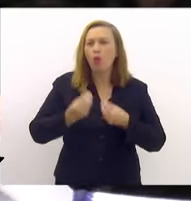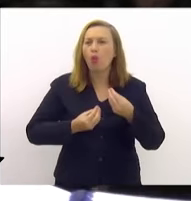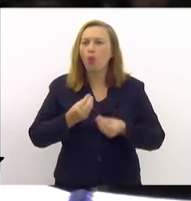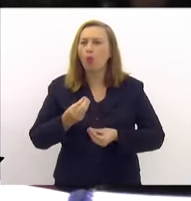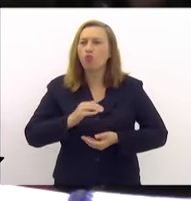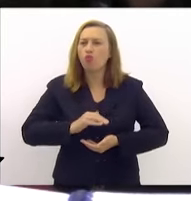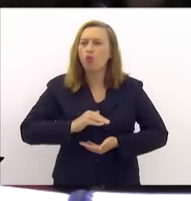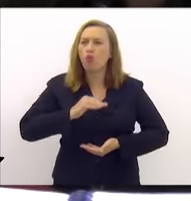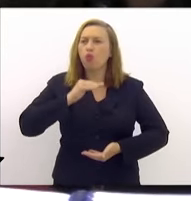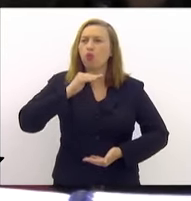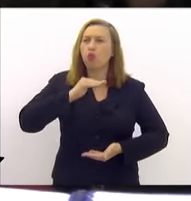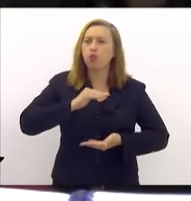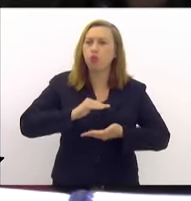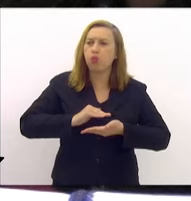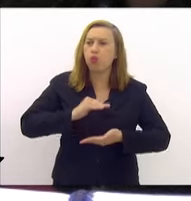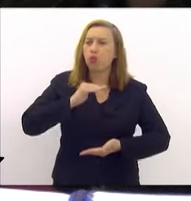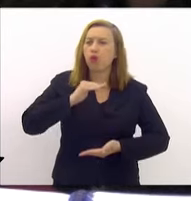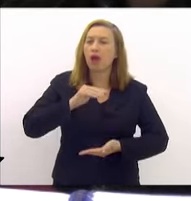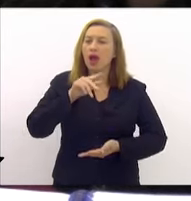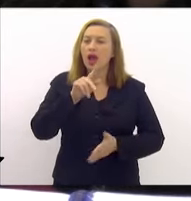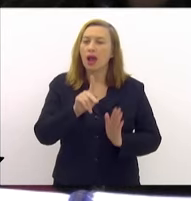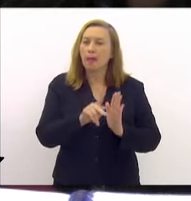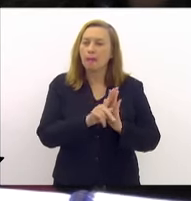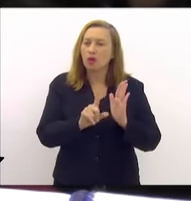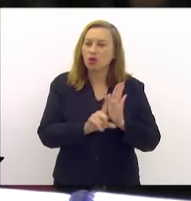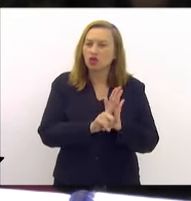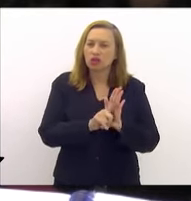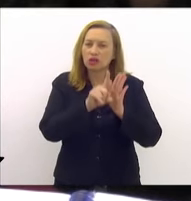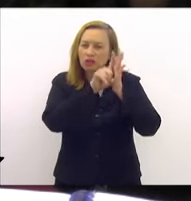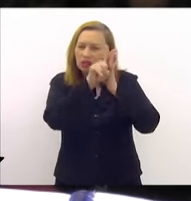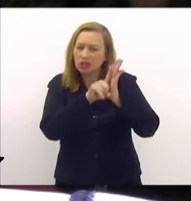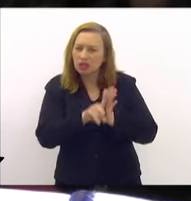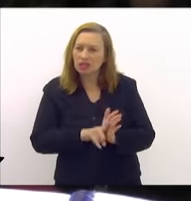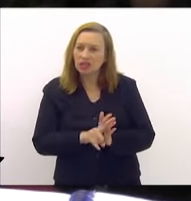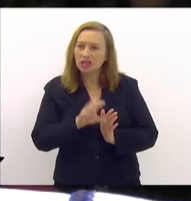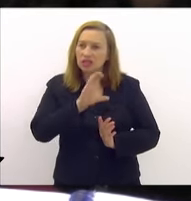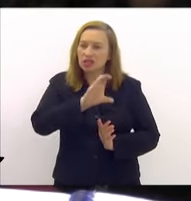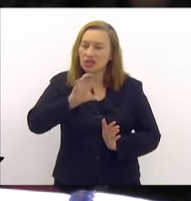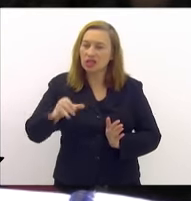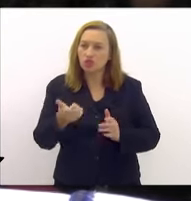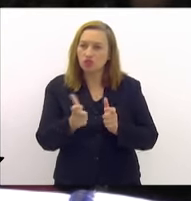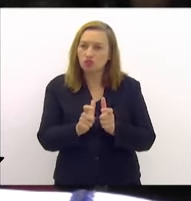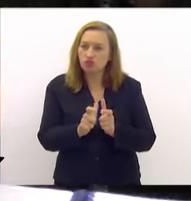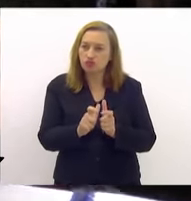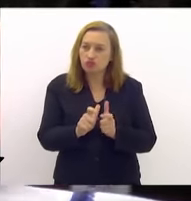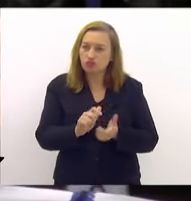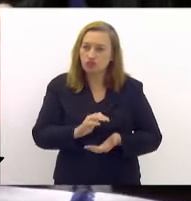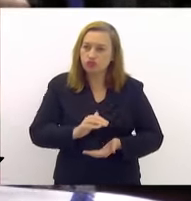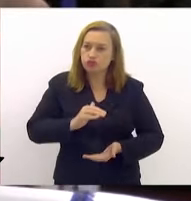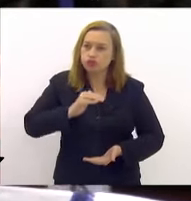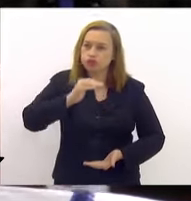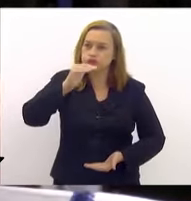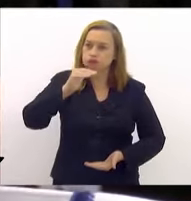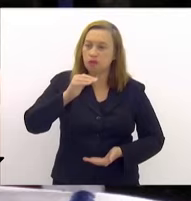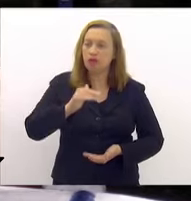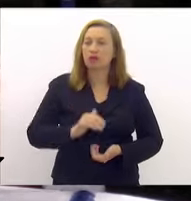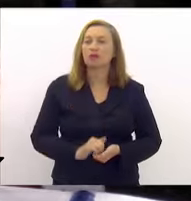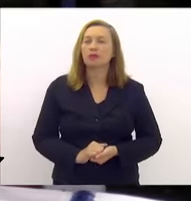volume de PLs analisados aqui na CCJ é muito grande. Abre aqui para mim, por favor.